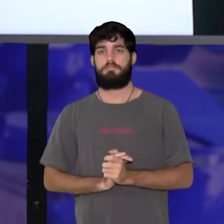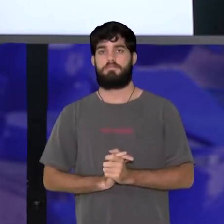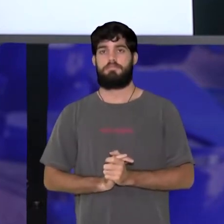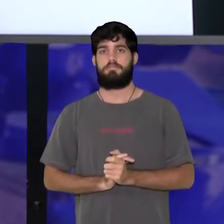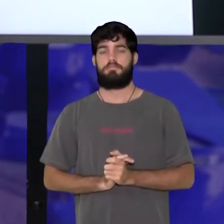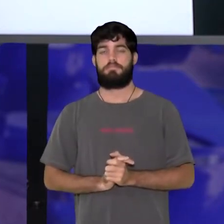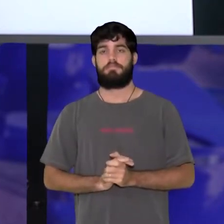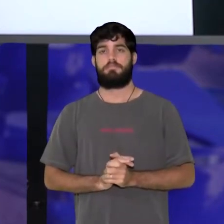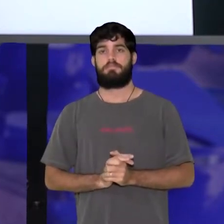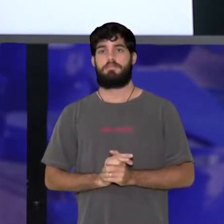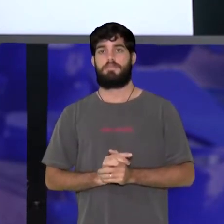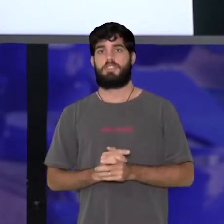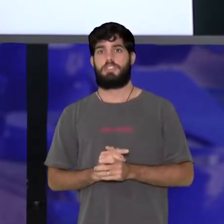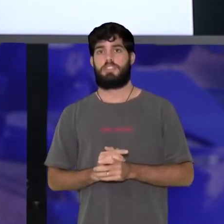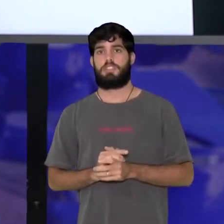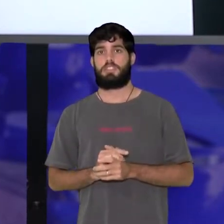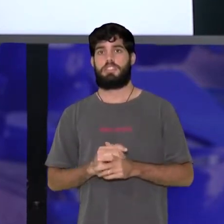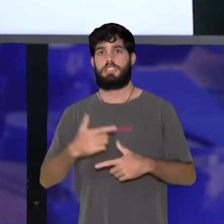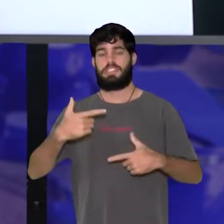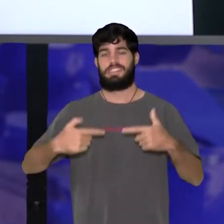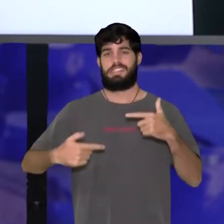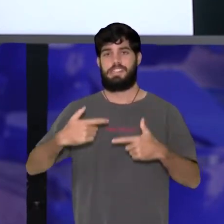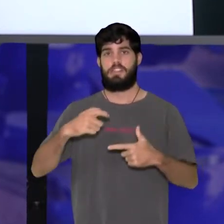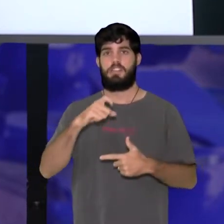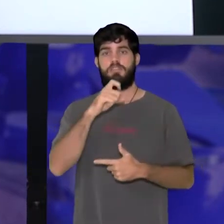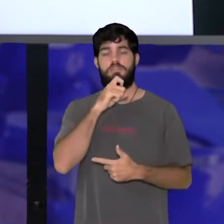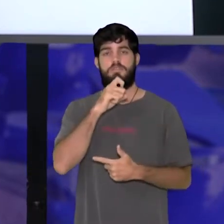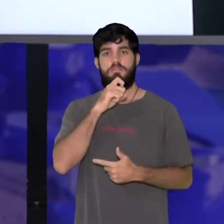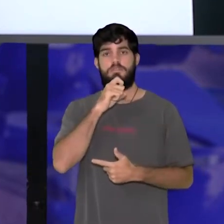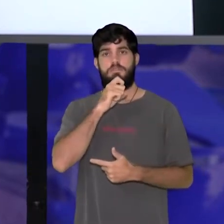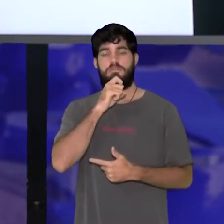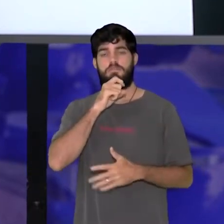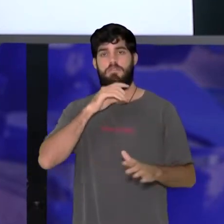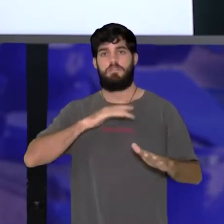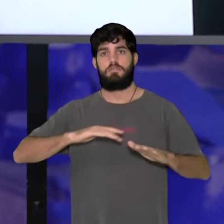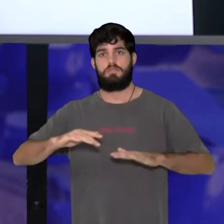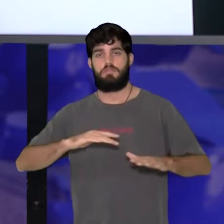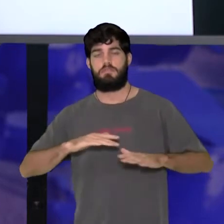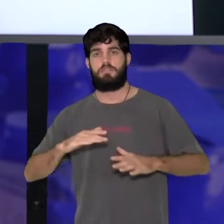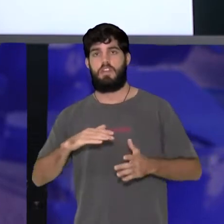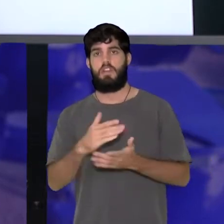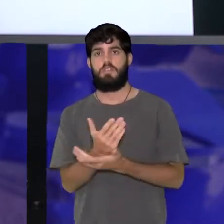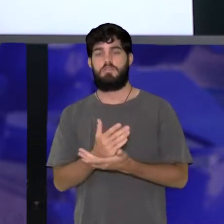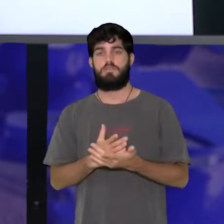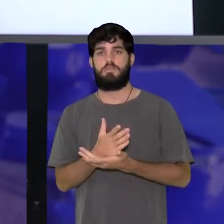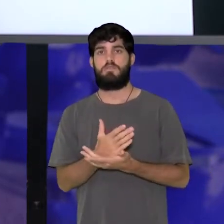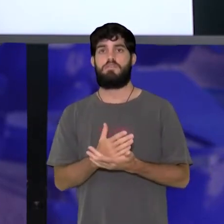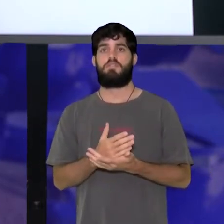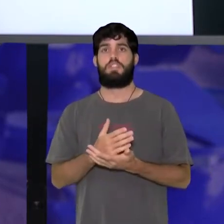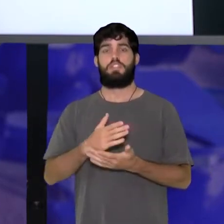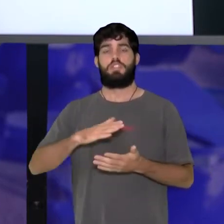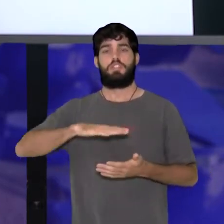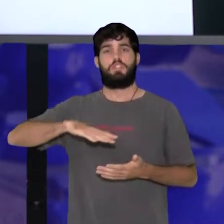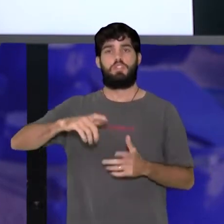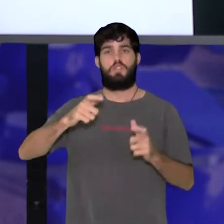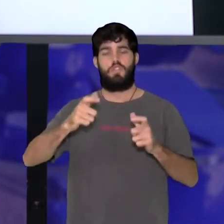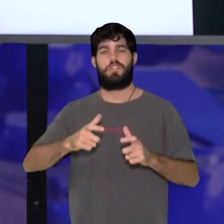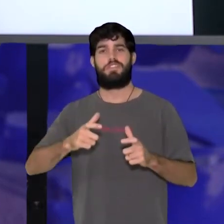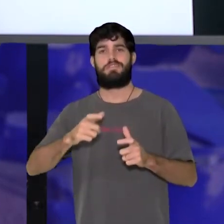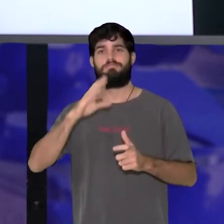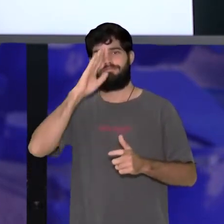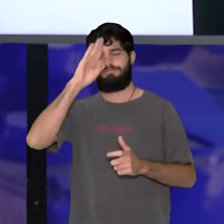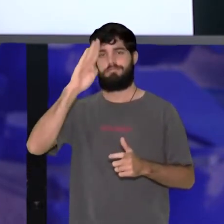Essa chamada Guerra Fria, ela envolve algumas regiões principais, Então você tem aqui,